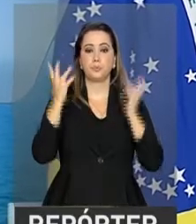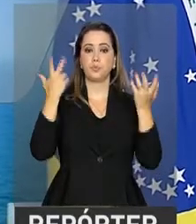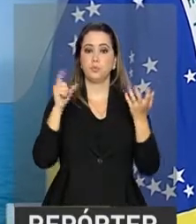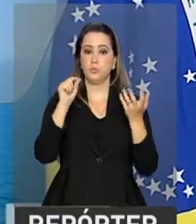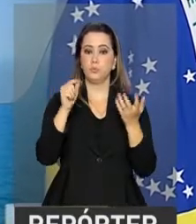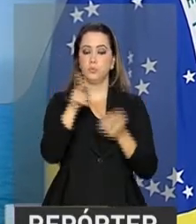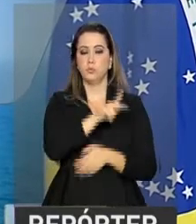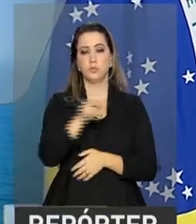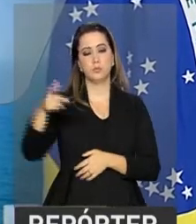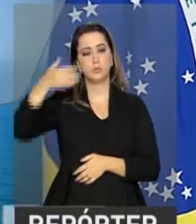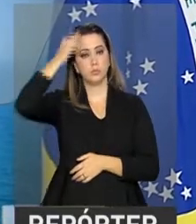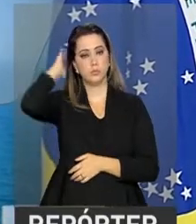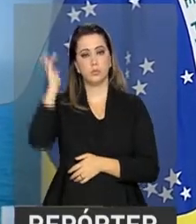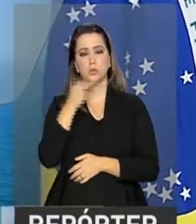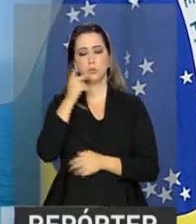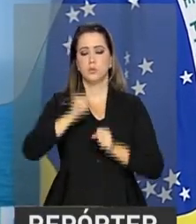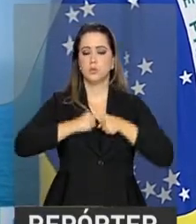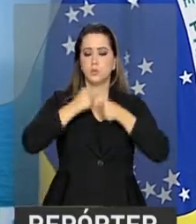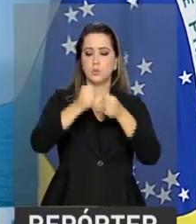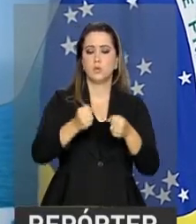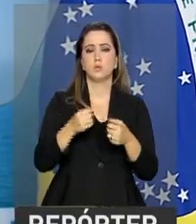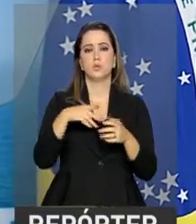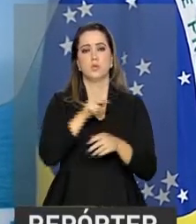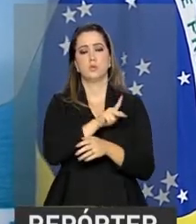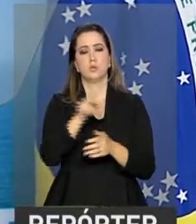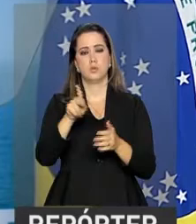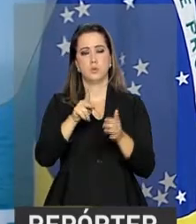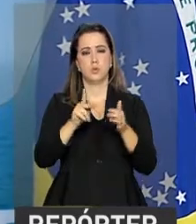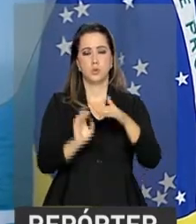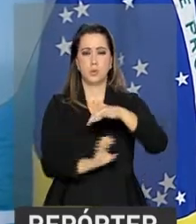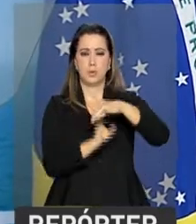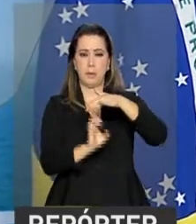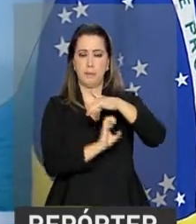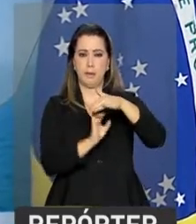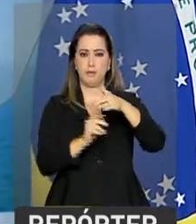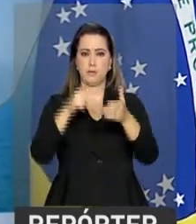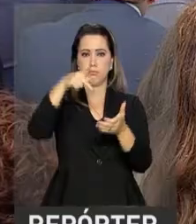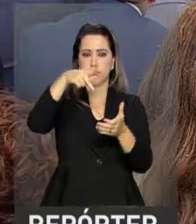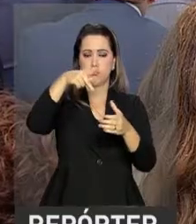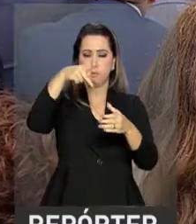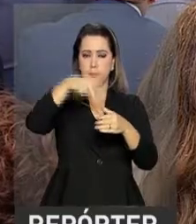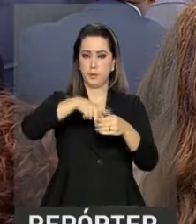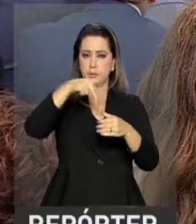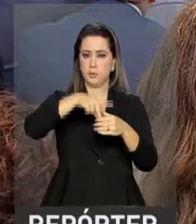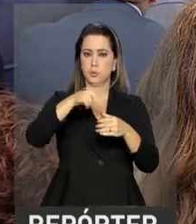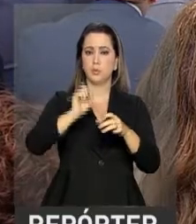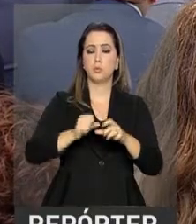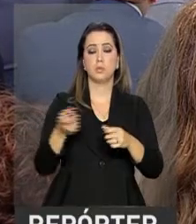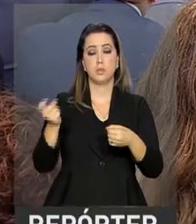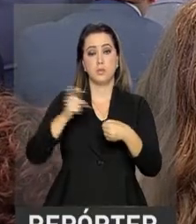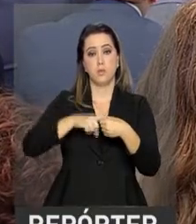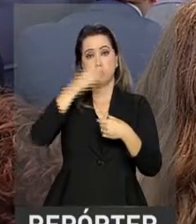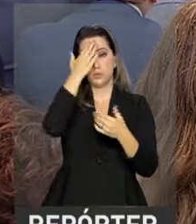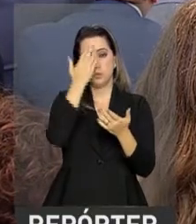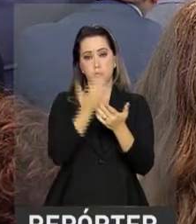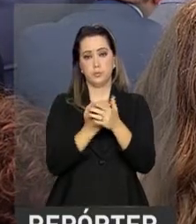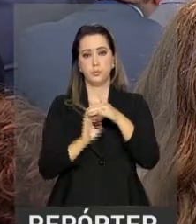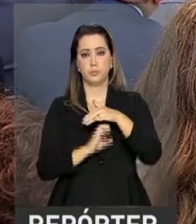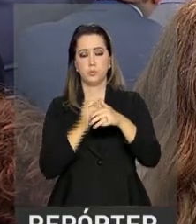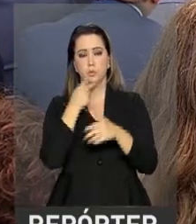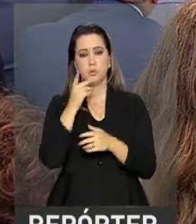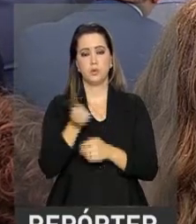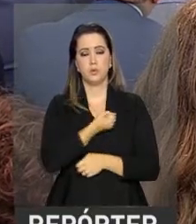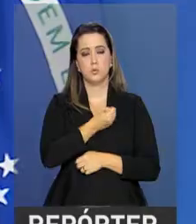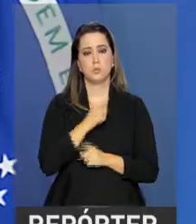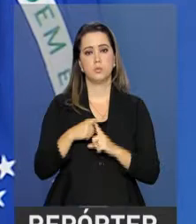temer destacou o empenho da petrobas na retomada da confiança dos investidores e os números positivos na produção de petróleo